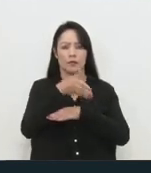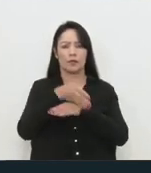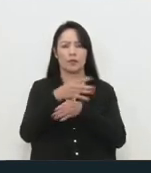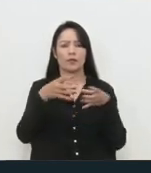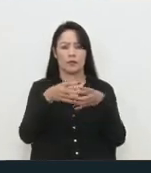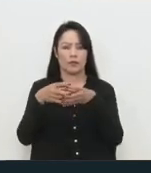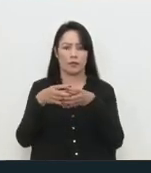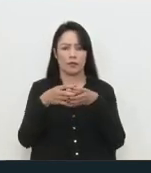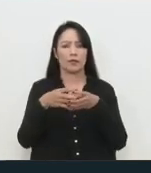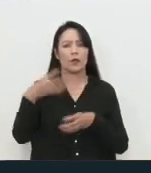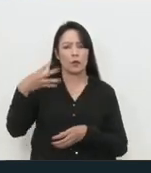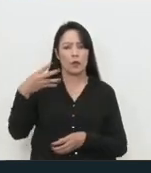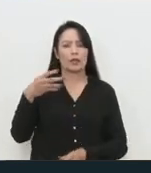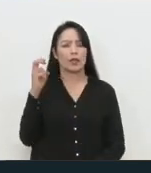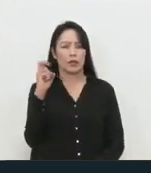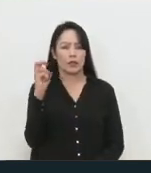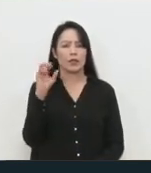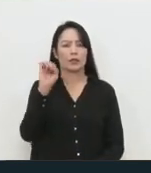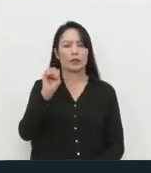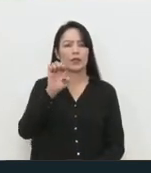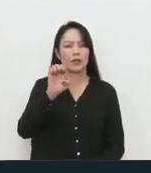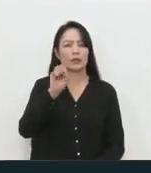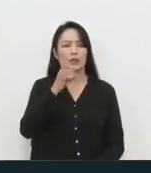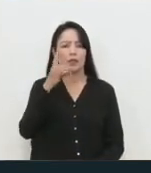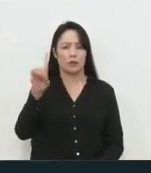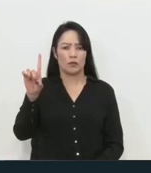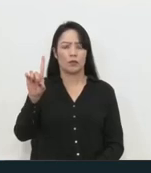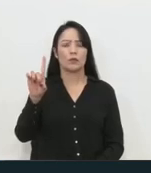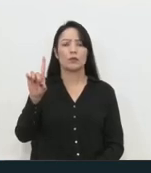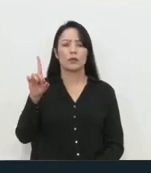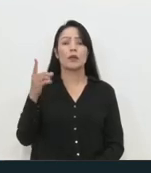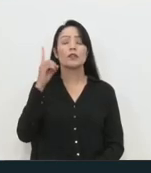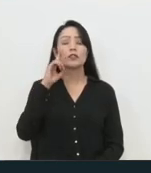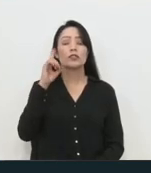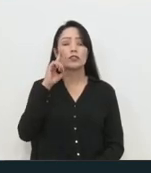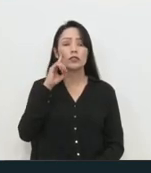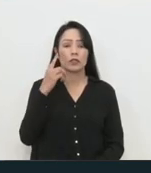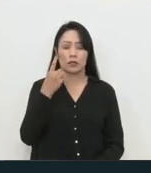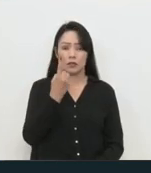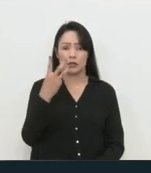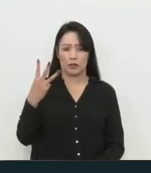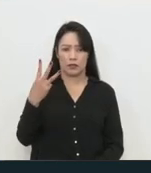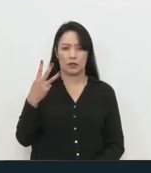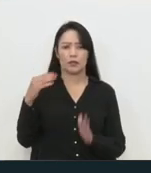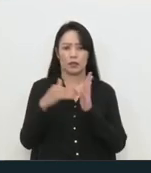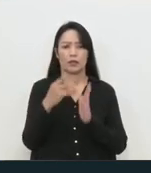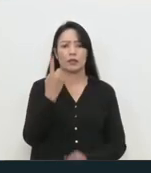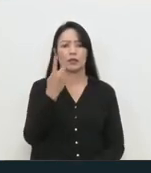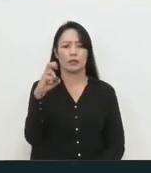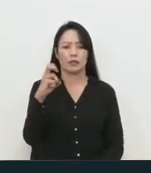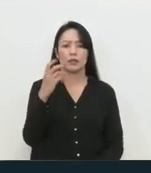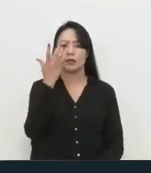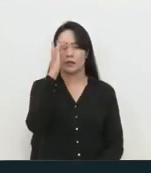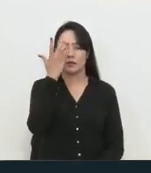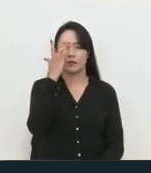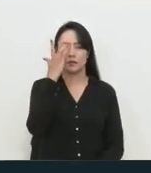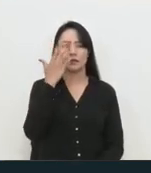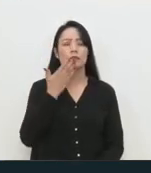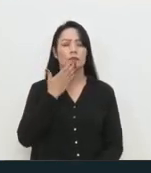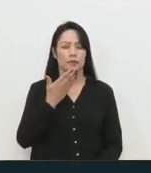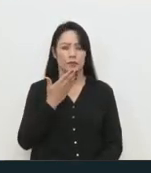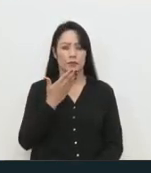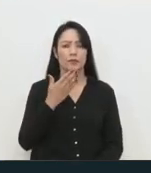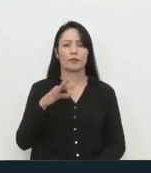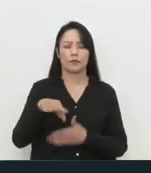na quarta e quinta sessões Ordinárias realizadas nos dias 13 e 15 de fevereiro solicito as